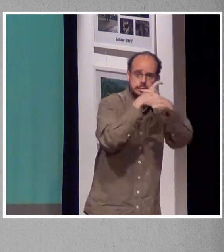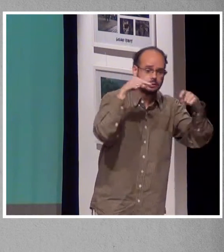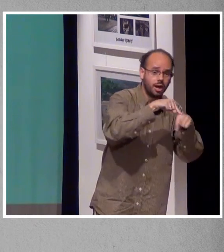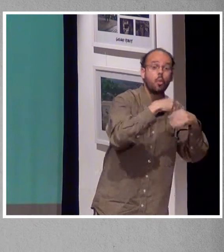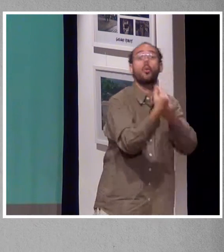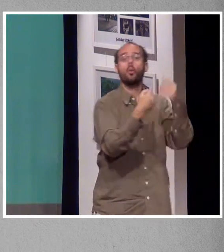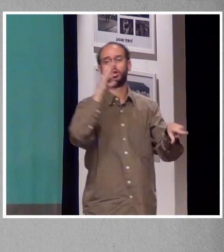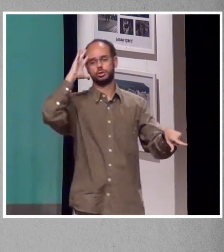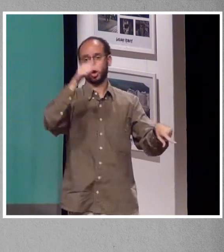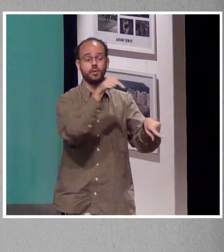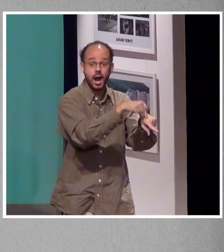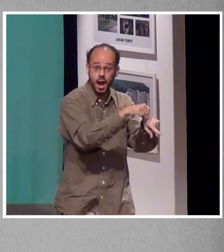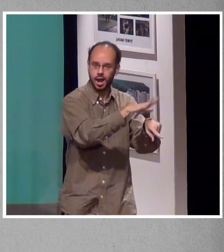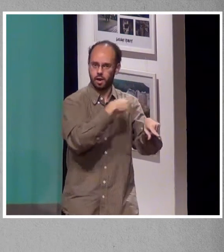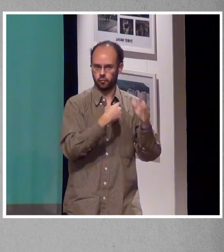como isso vai se dar?